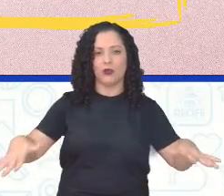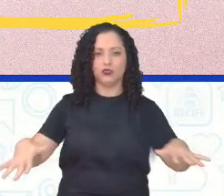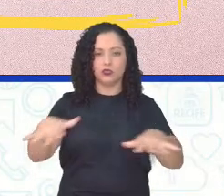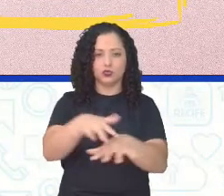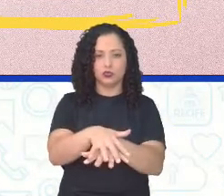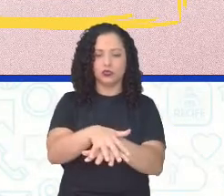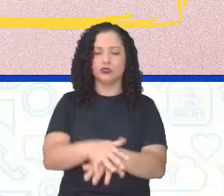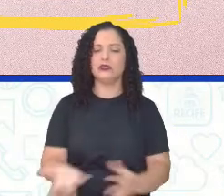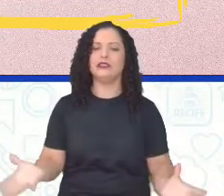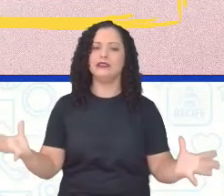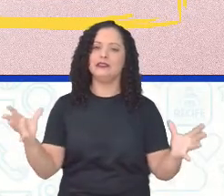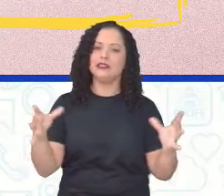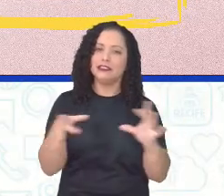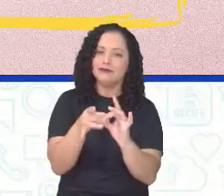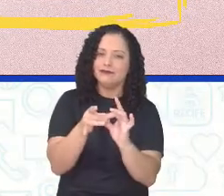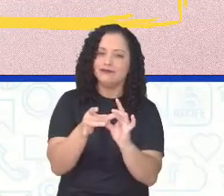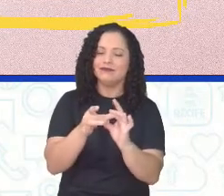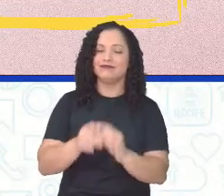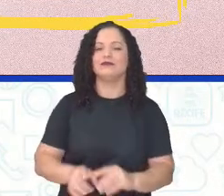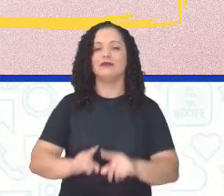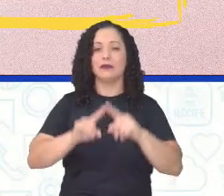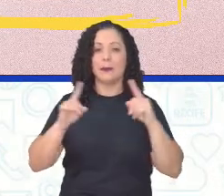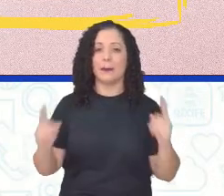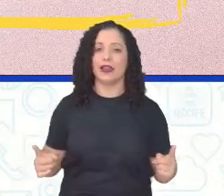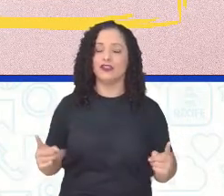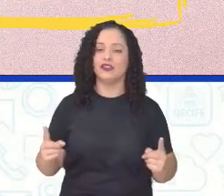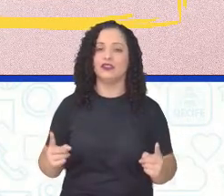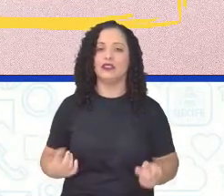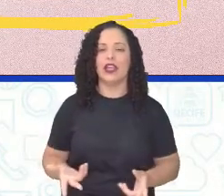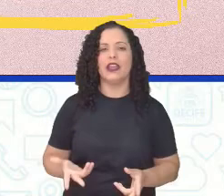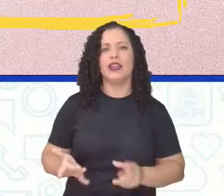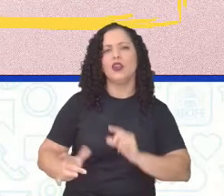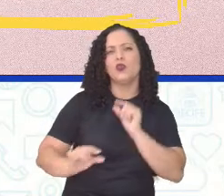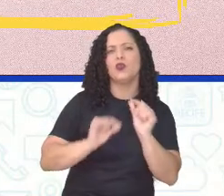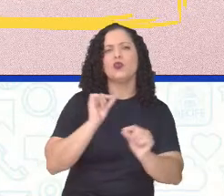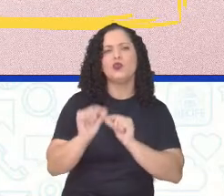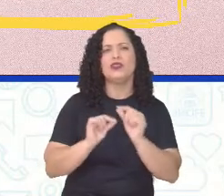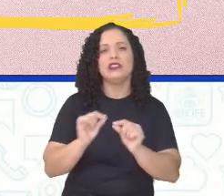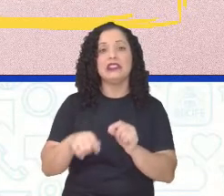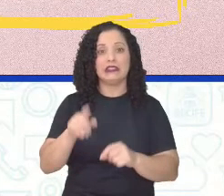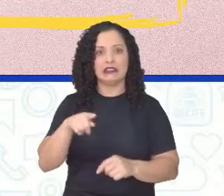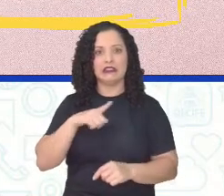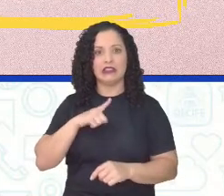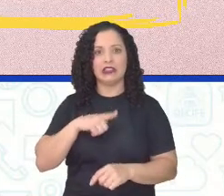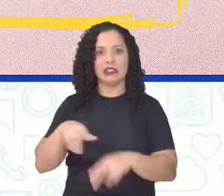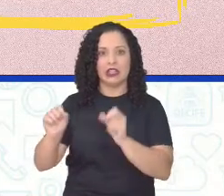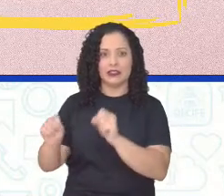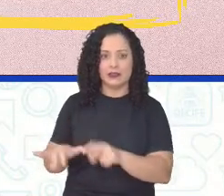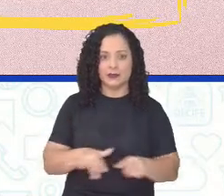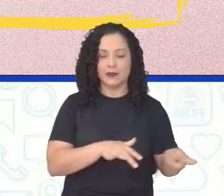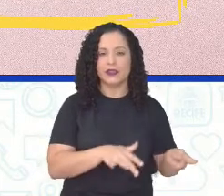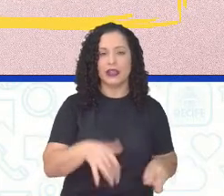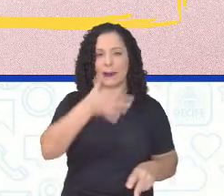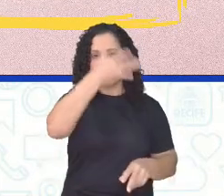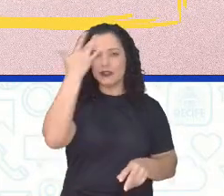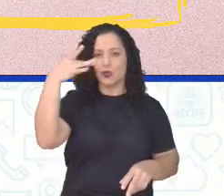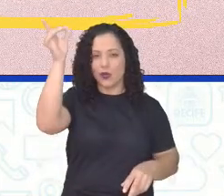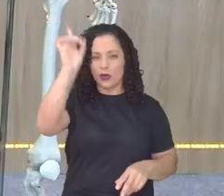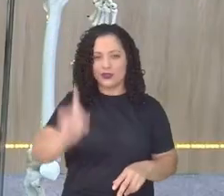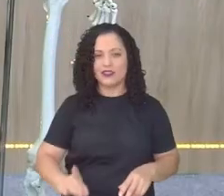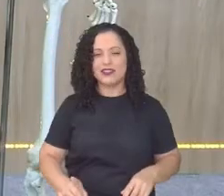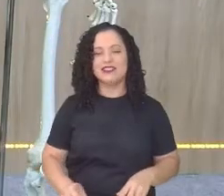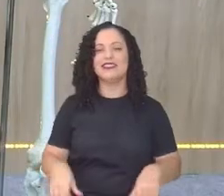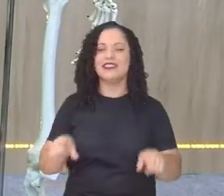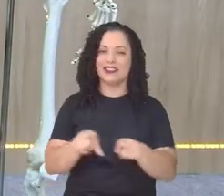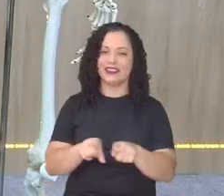como um todo. Mas para falar das pessoas com deficiência, dessa campanha, eu vou convidar a professora Cláudia, que também vai dar